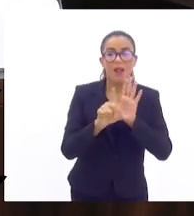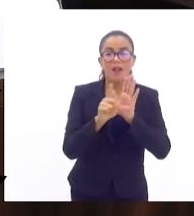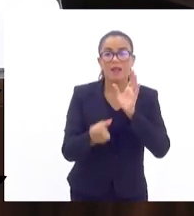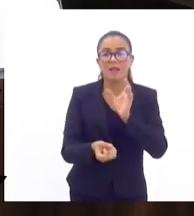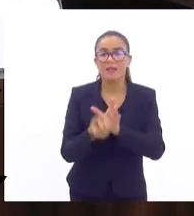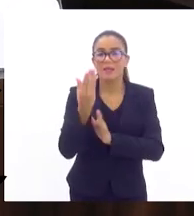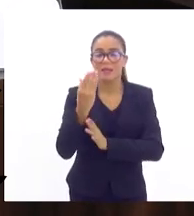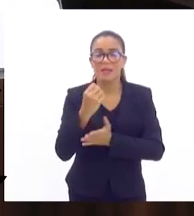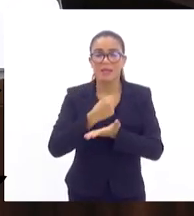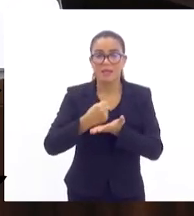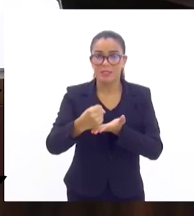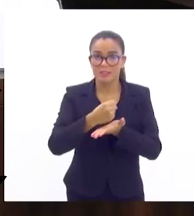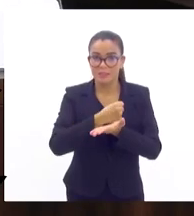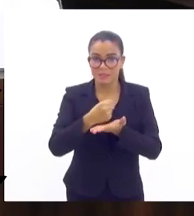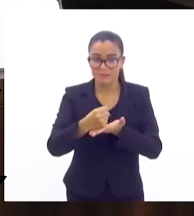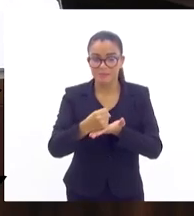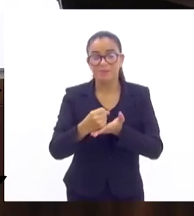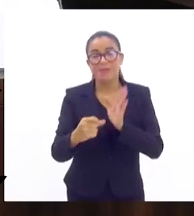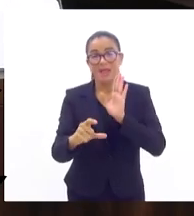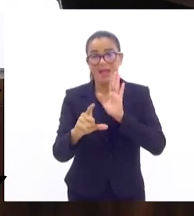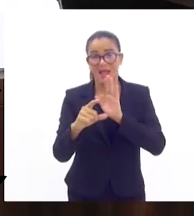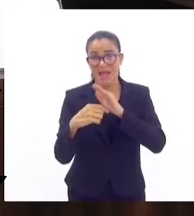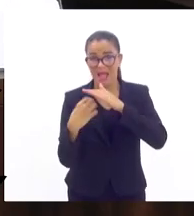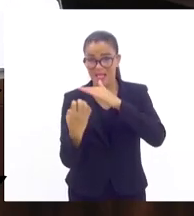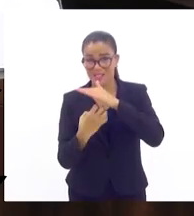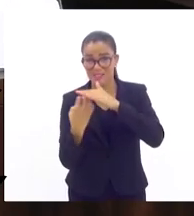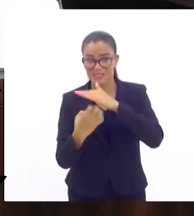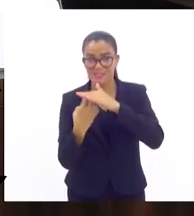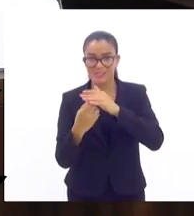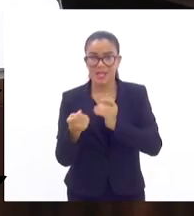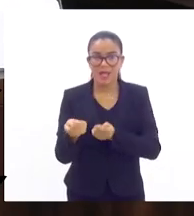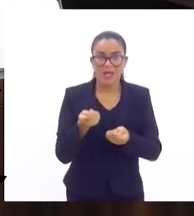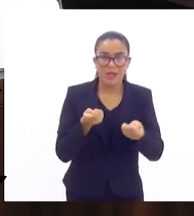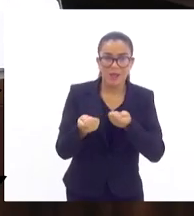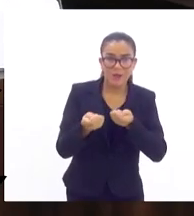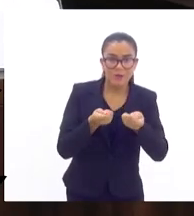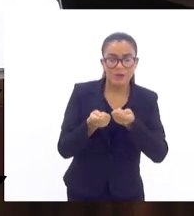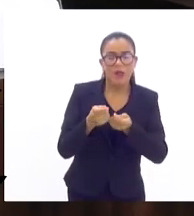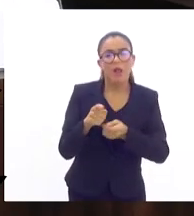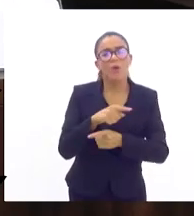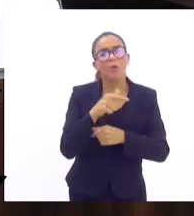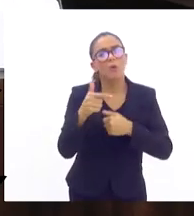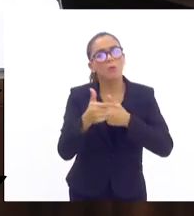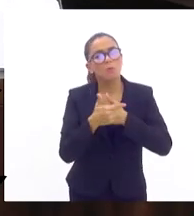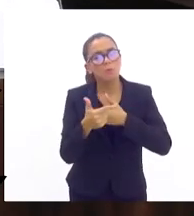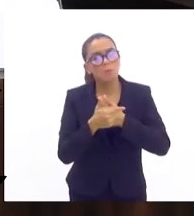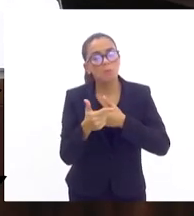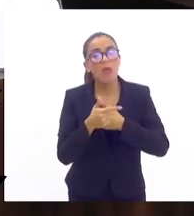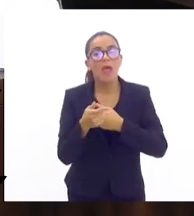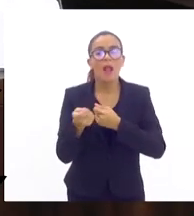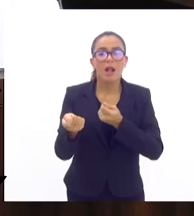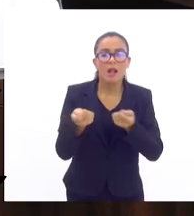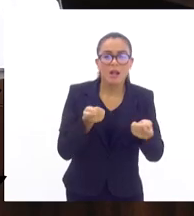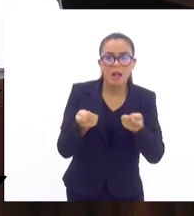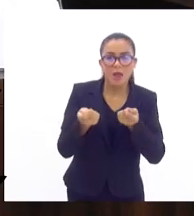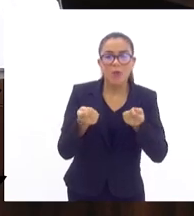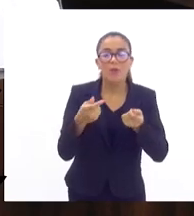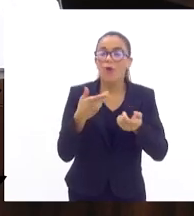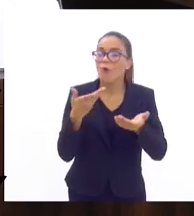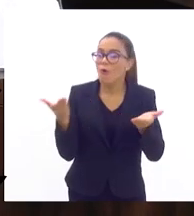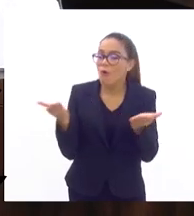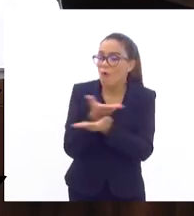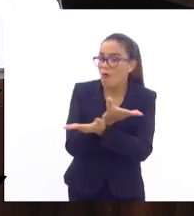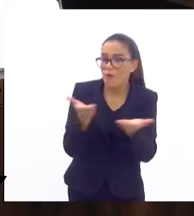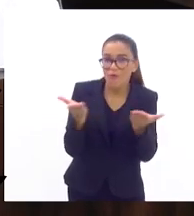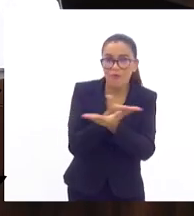leis das concessões. Então, a agência reguladora, ela serve, né, para fazer a regulação, a mediação entre